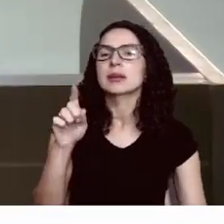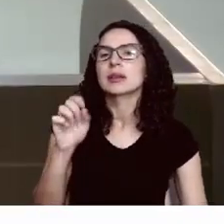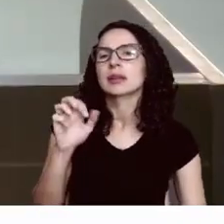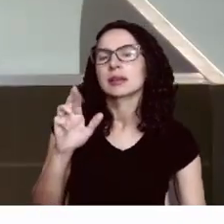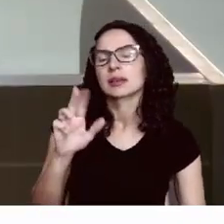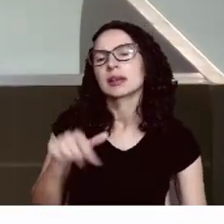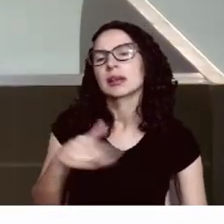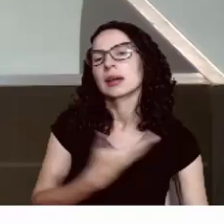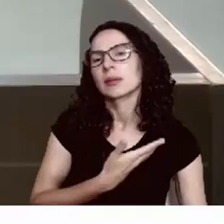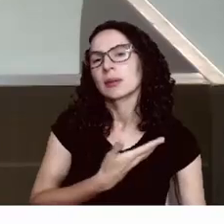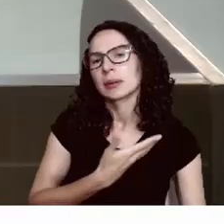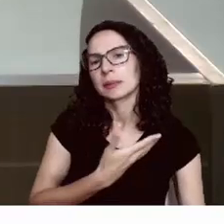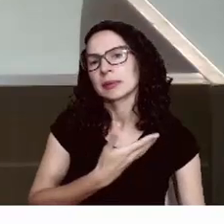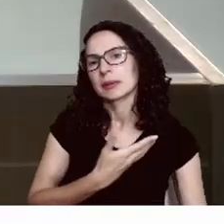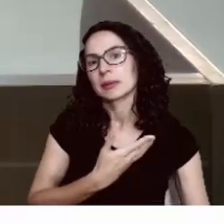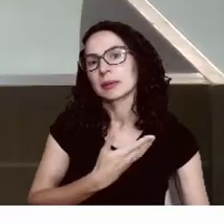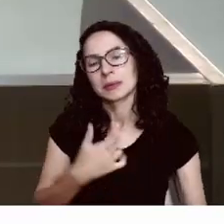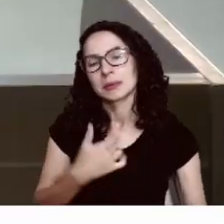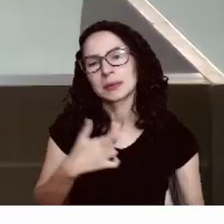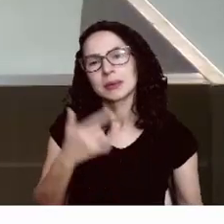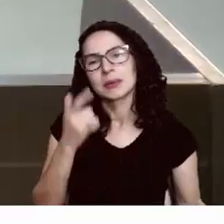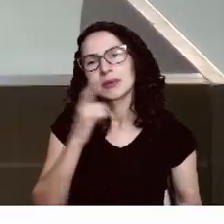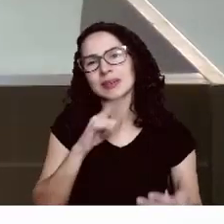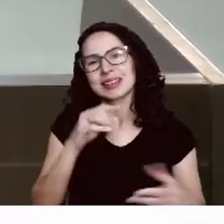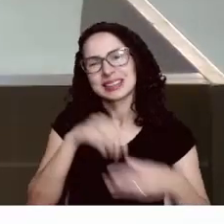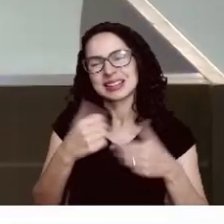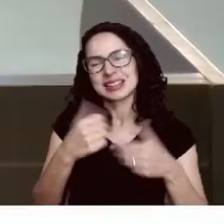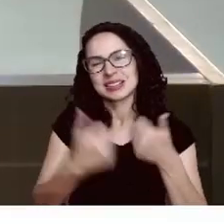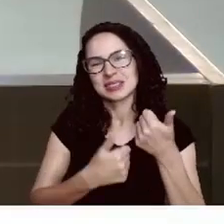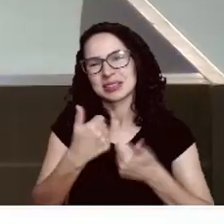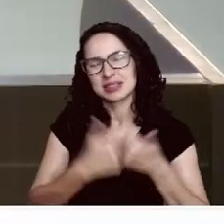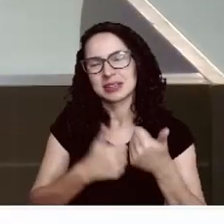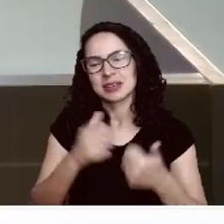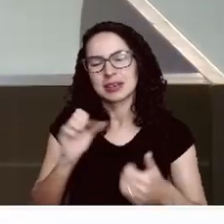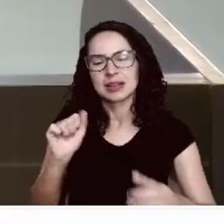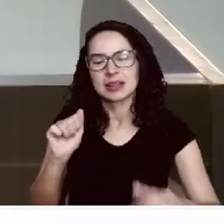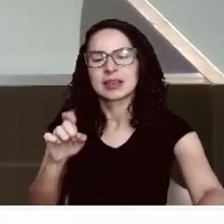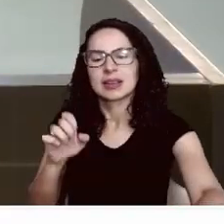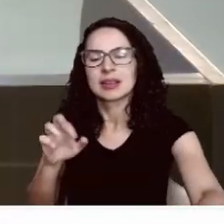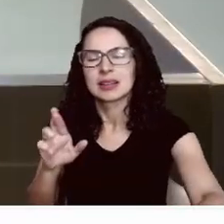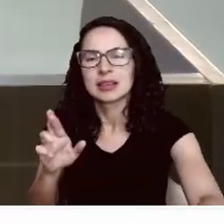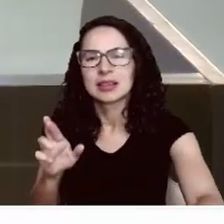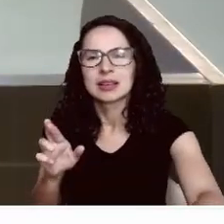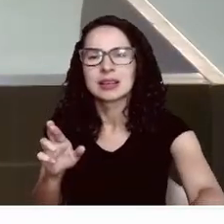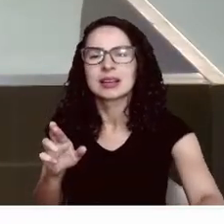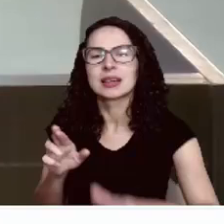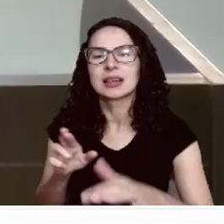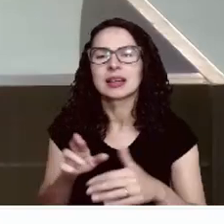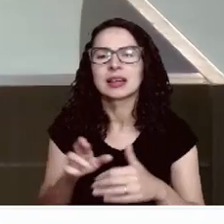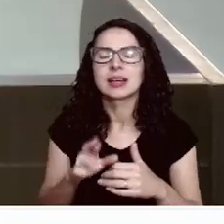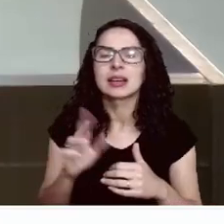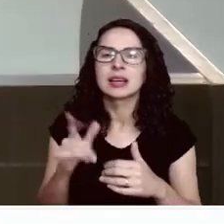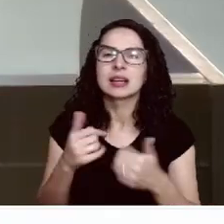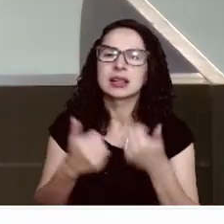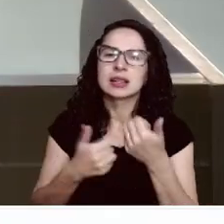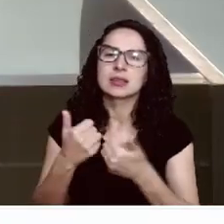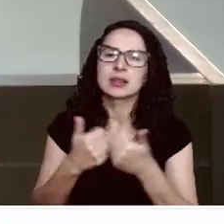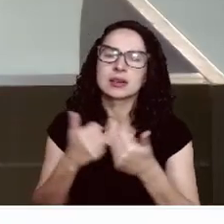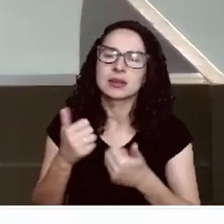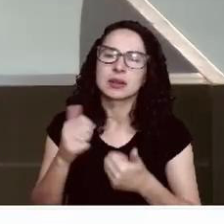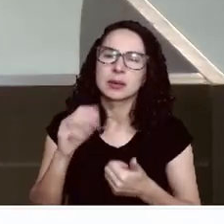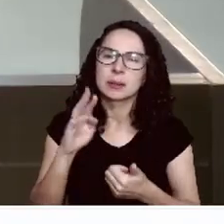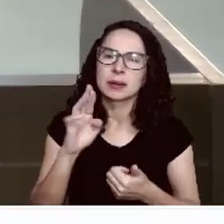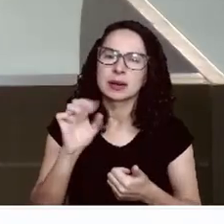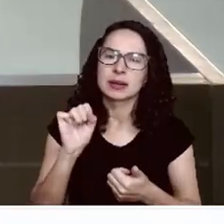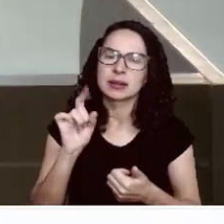conquistei dentro do futebol, já que o Sander, viu, Marcelo Tite, ele jogou no Brasilândia, depois ele veio para o Atlético, então ali nós